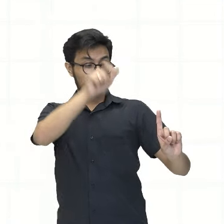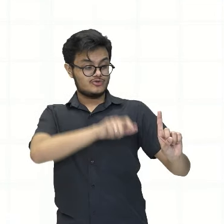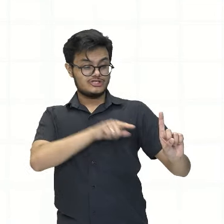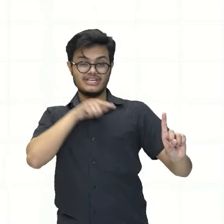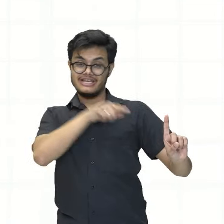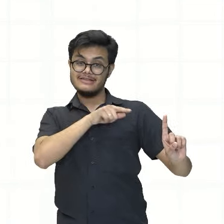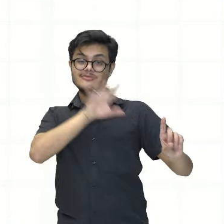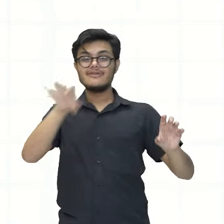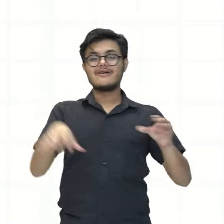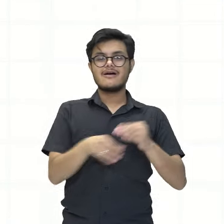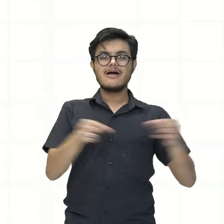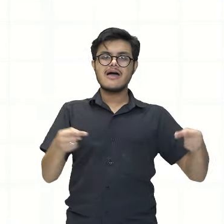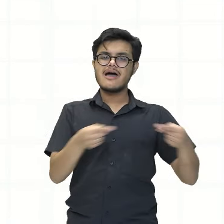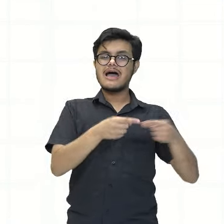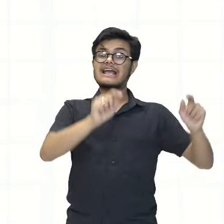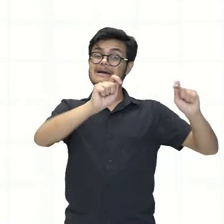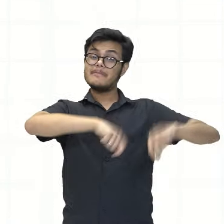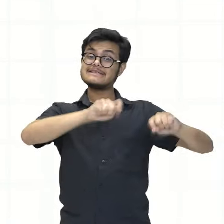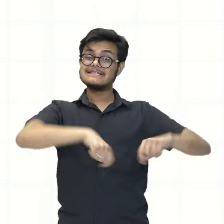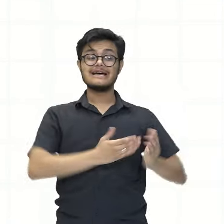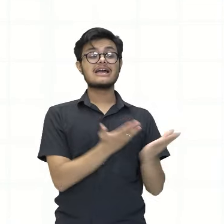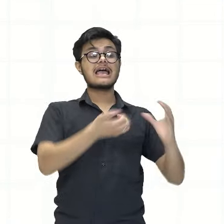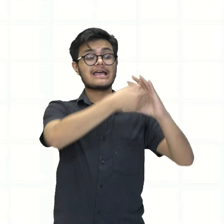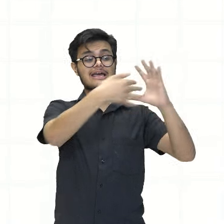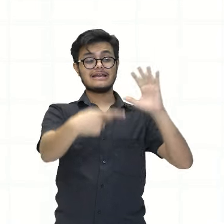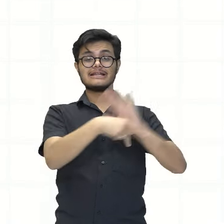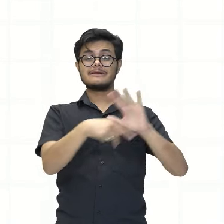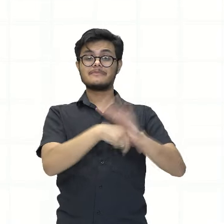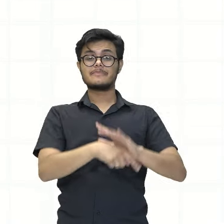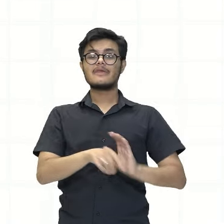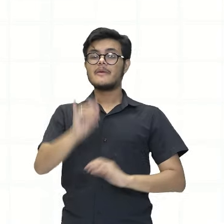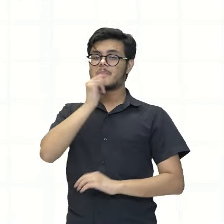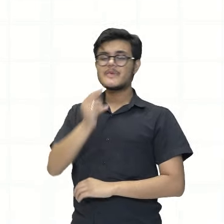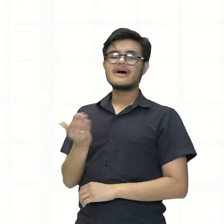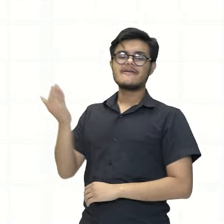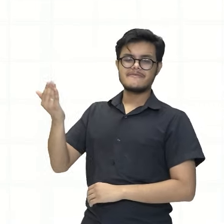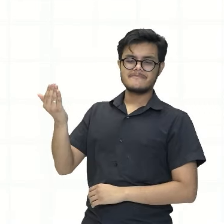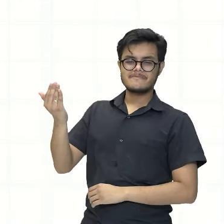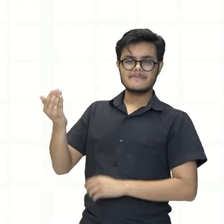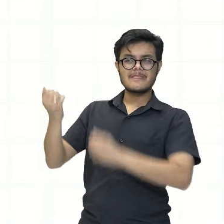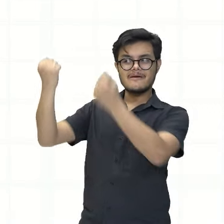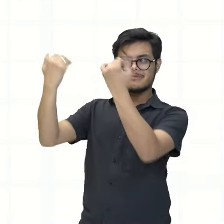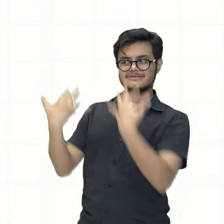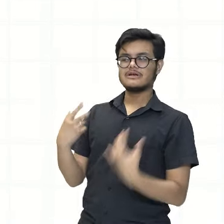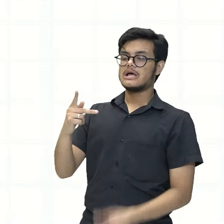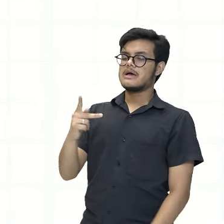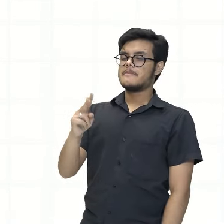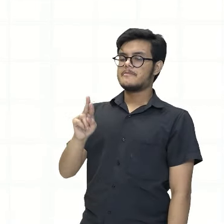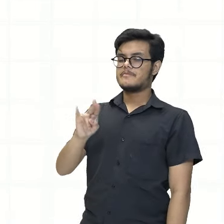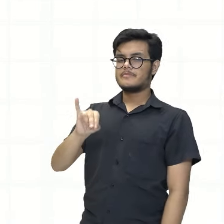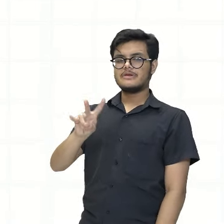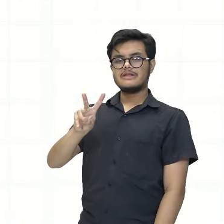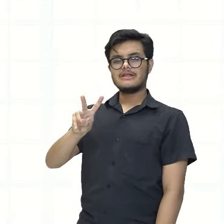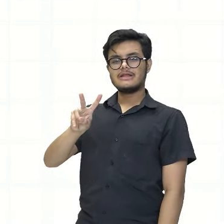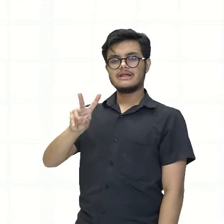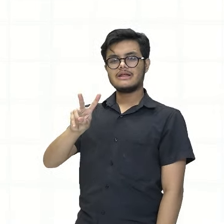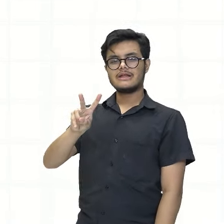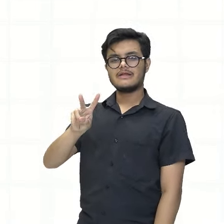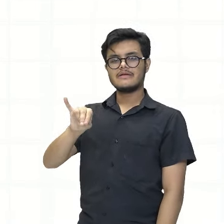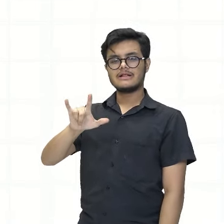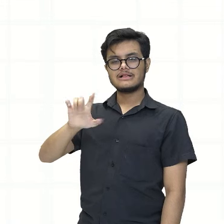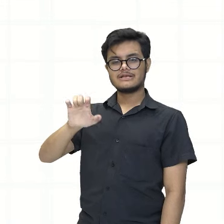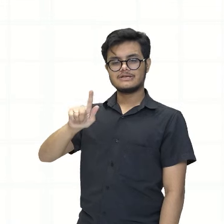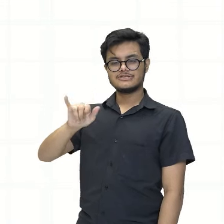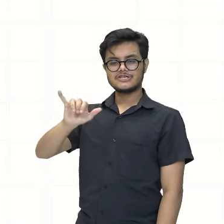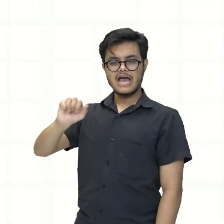aos à sua qualificação privilegiada então ele é um verbo não significativo